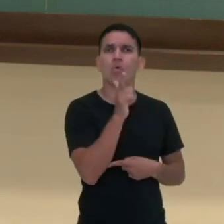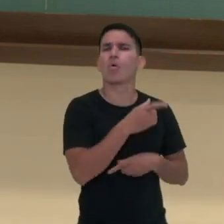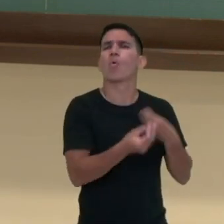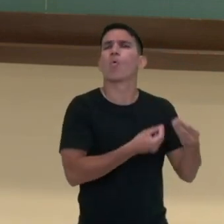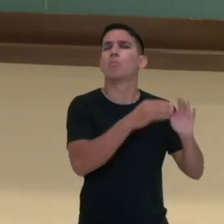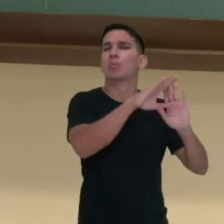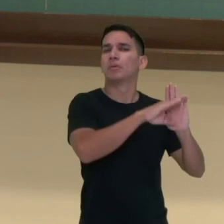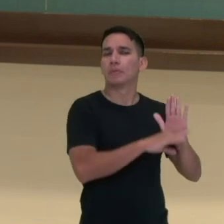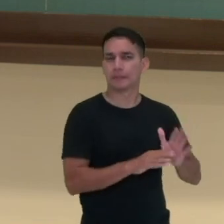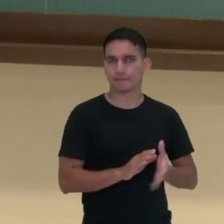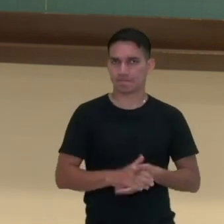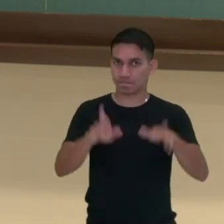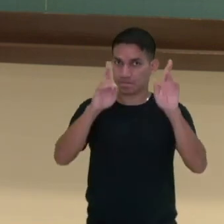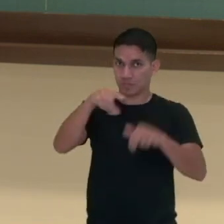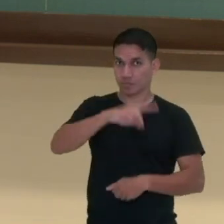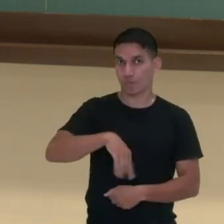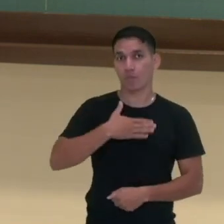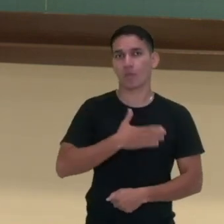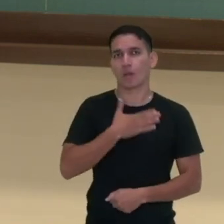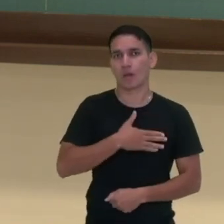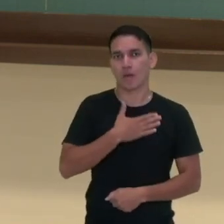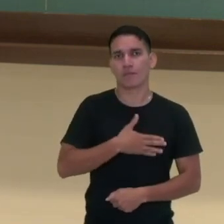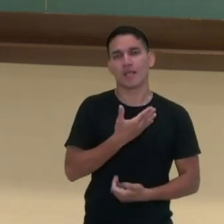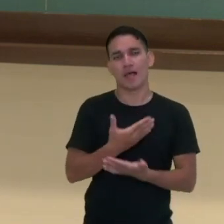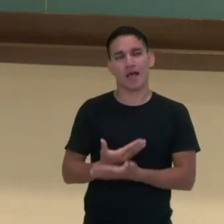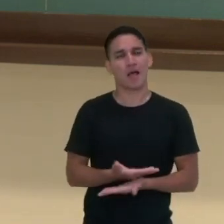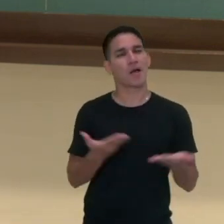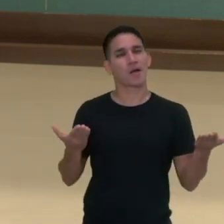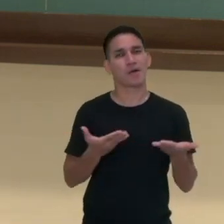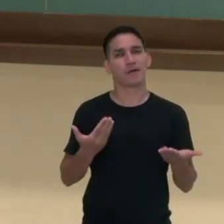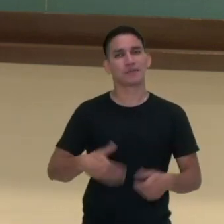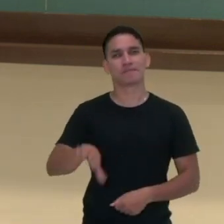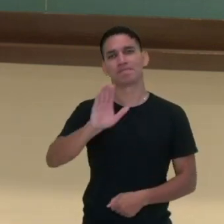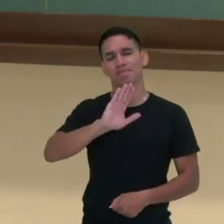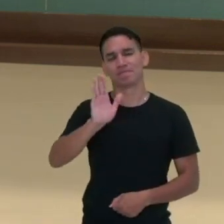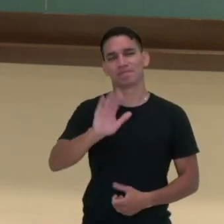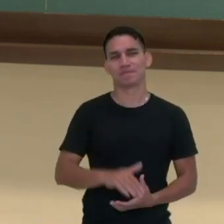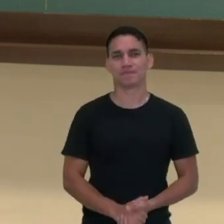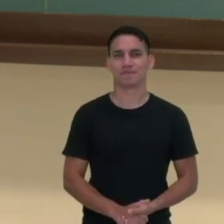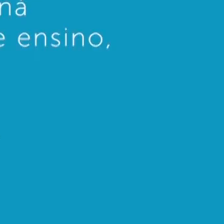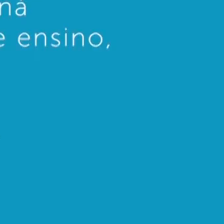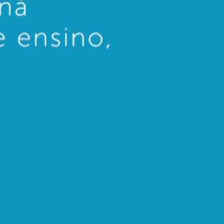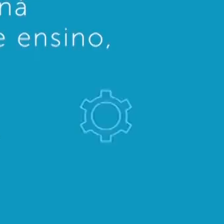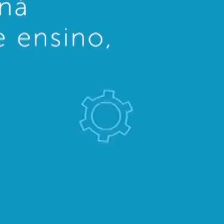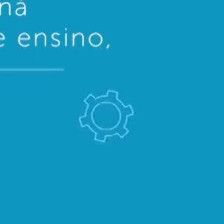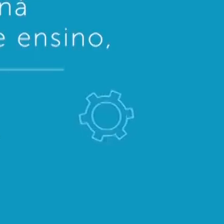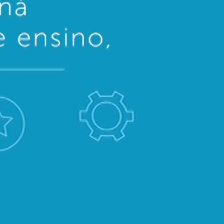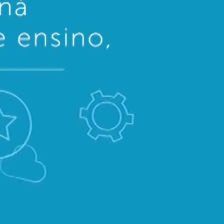Então, eu espero que vocês tenham gostado da aula de hoje e até breve.